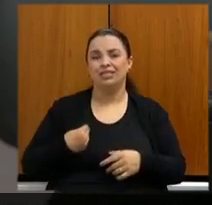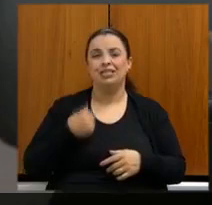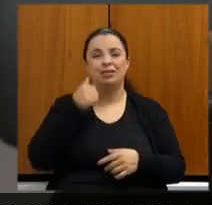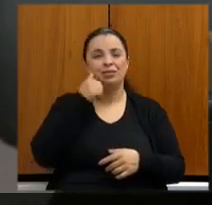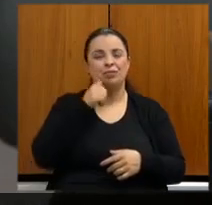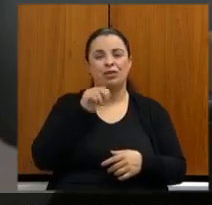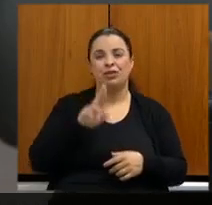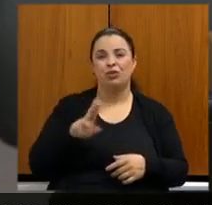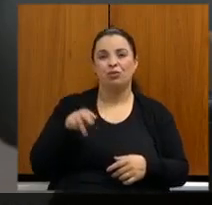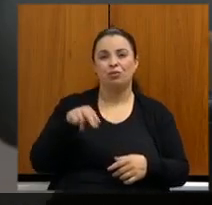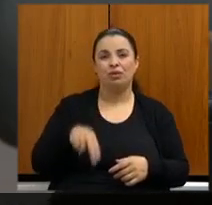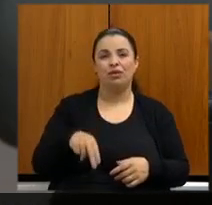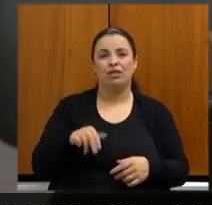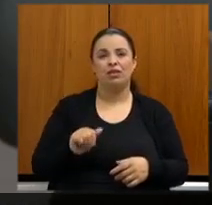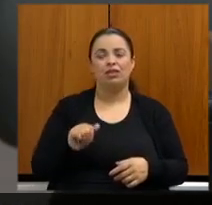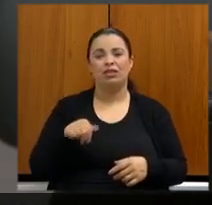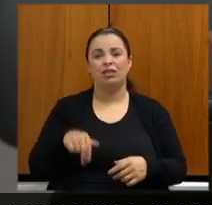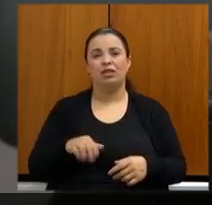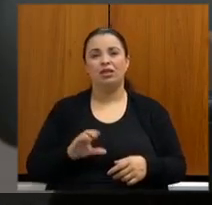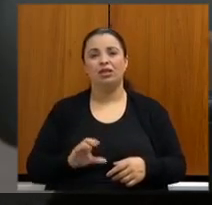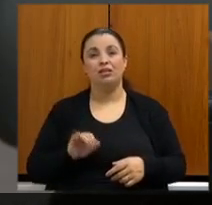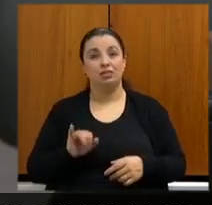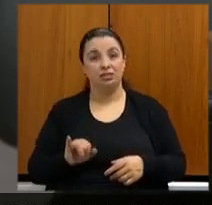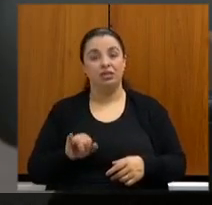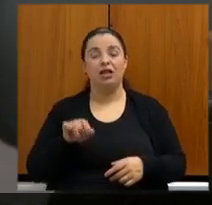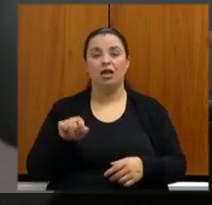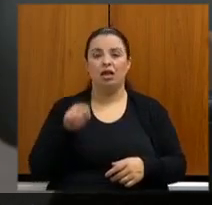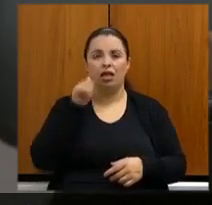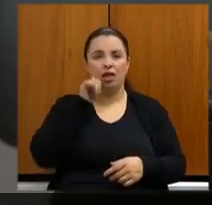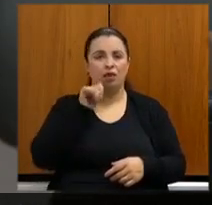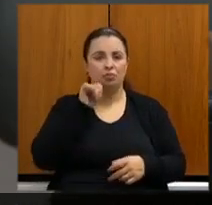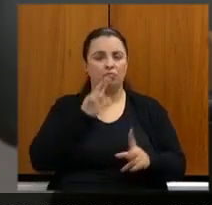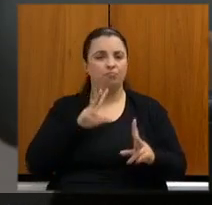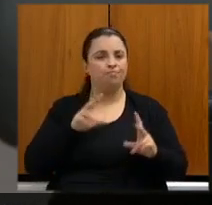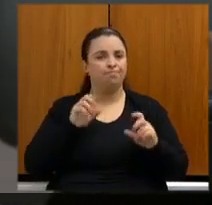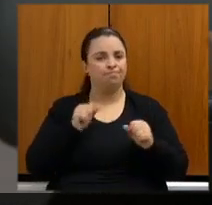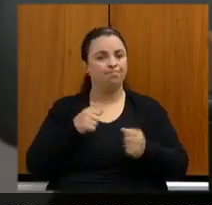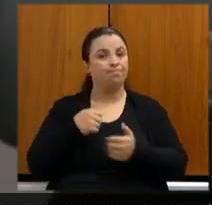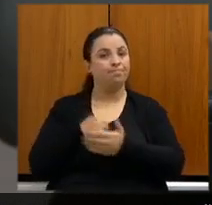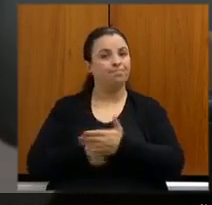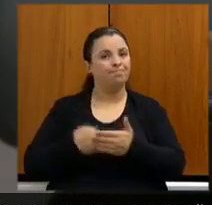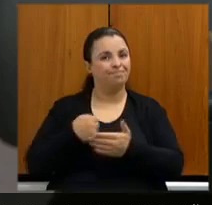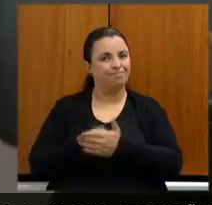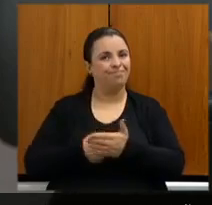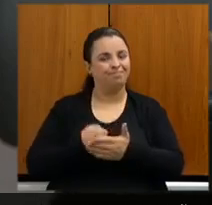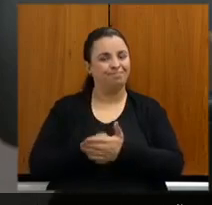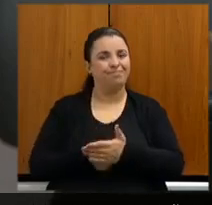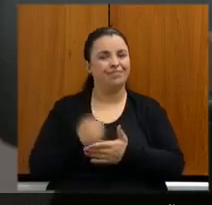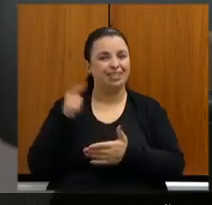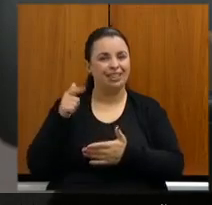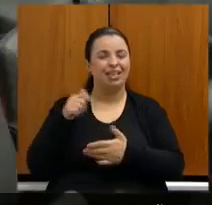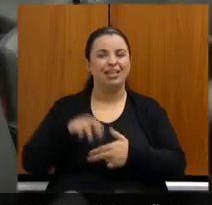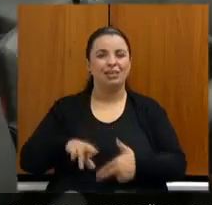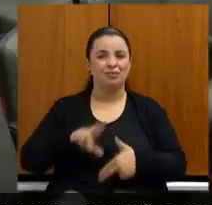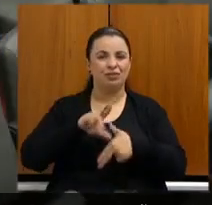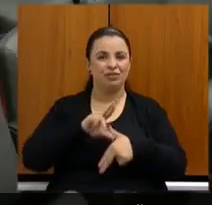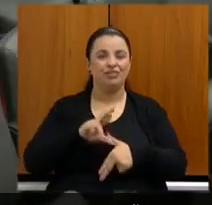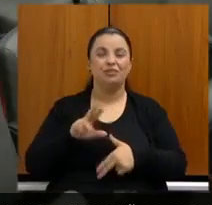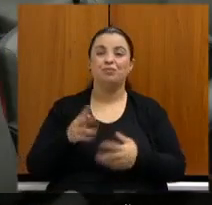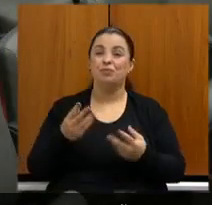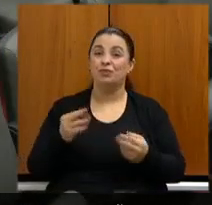Lance uma guerreira e que está dando trabalho ela em Ribeirão das Neves mas assim muito